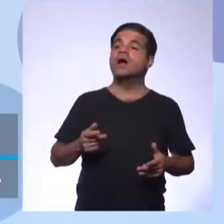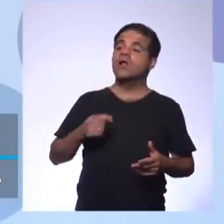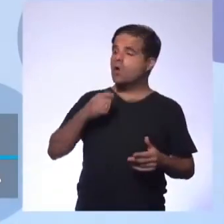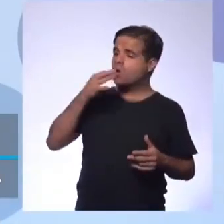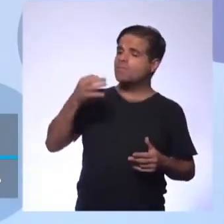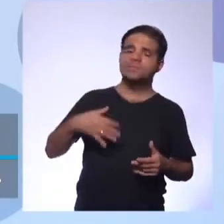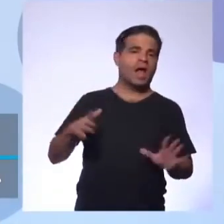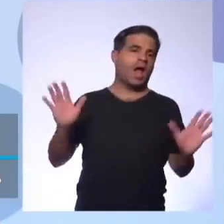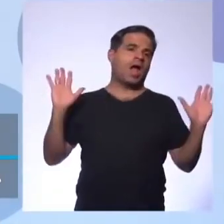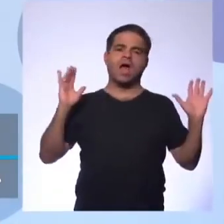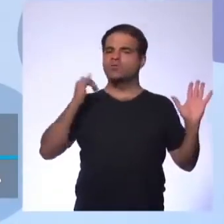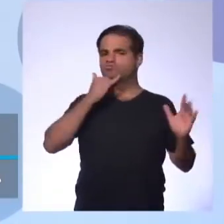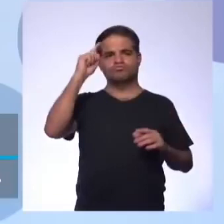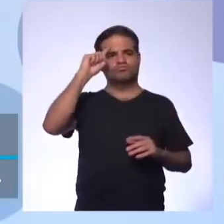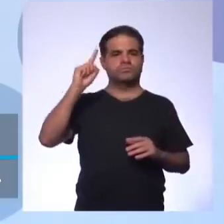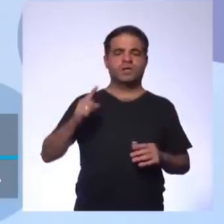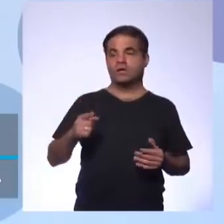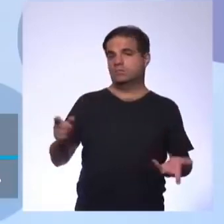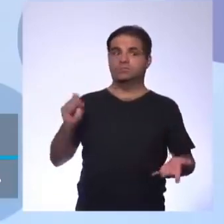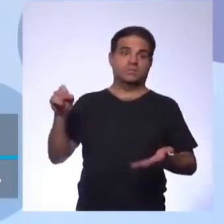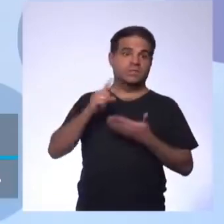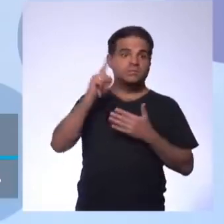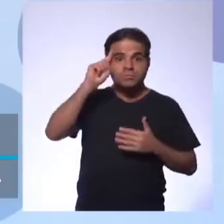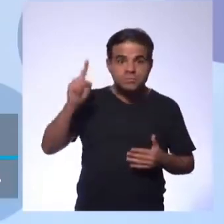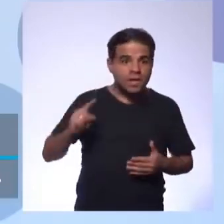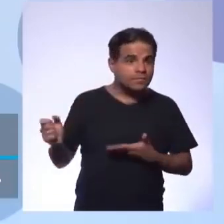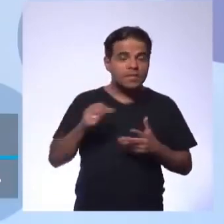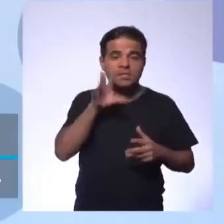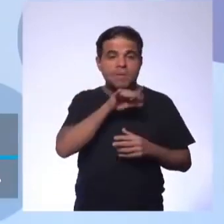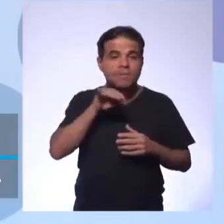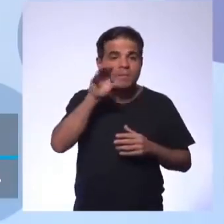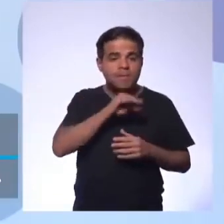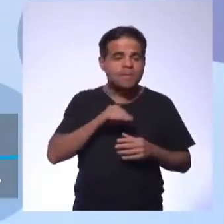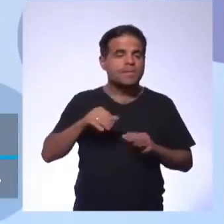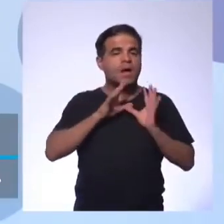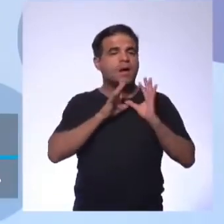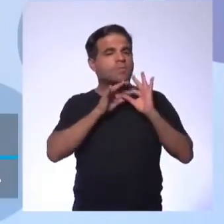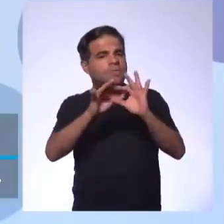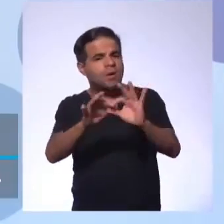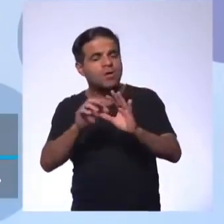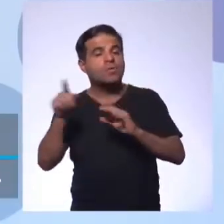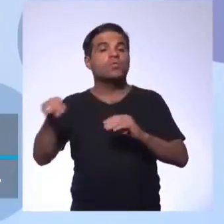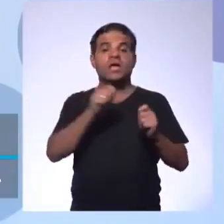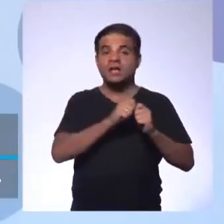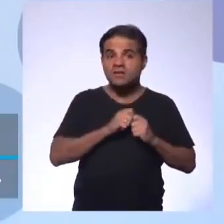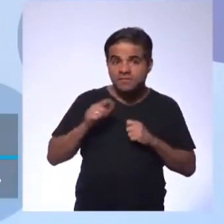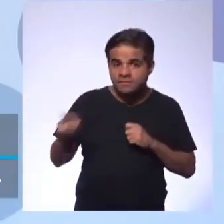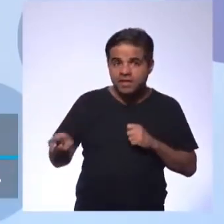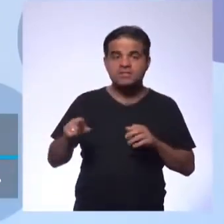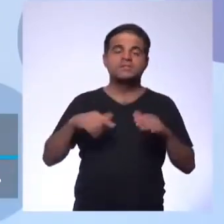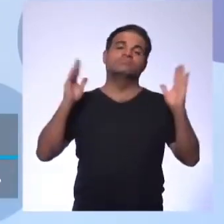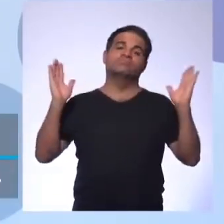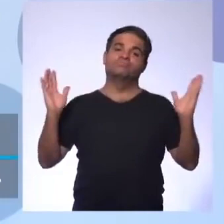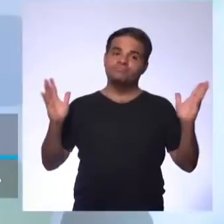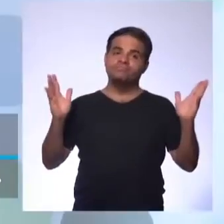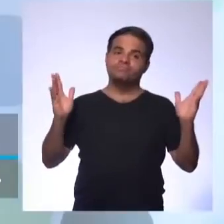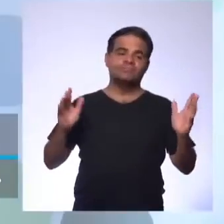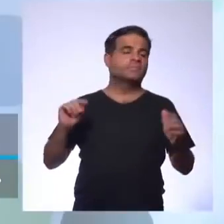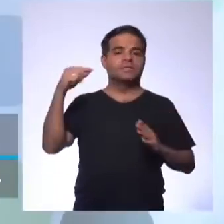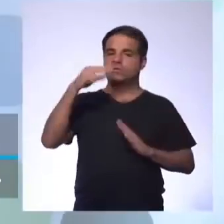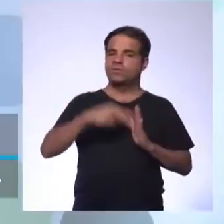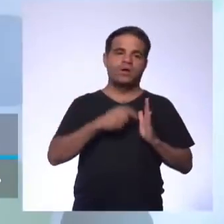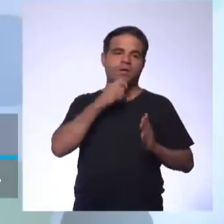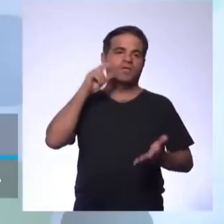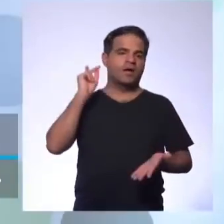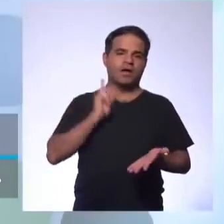não sei, professor. Então, se ele não consegue trazer para a oralidade ou trazer para um contexto aquilo que ele leu, sabe, ele não leu,